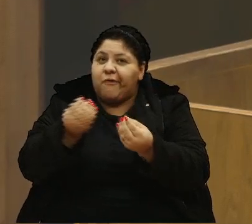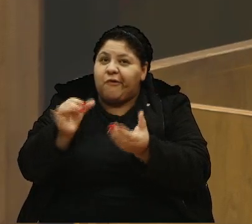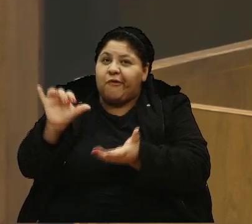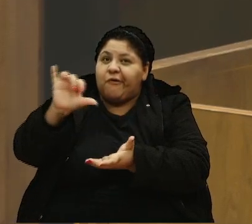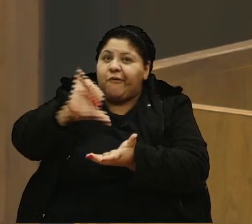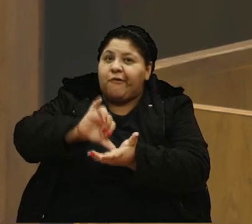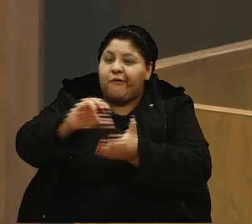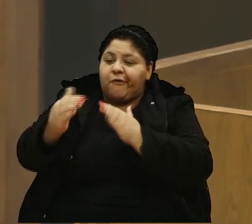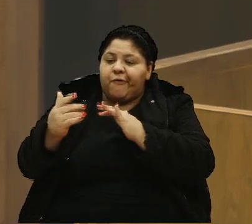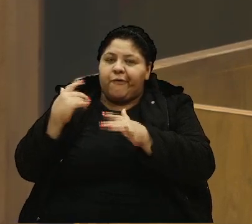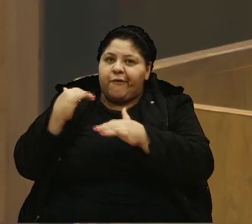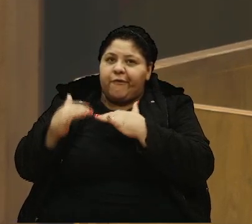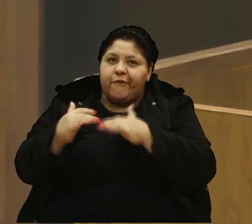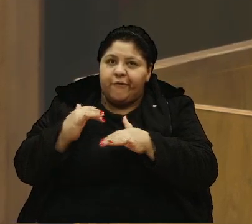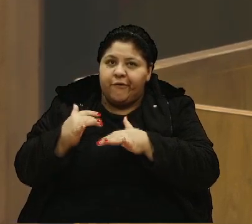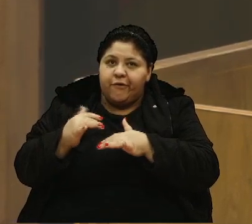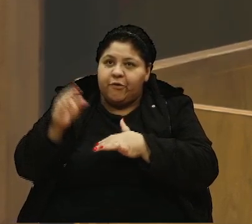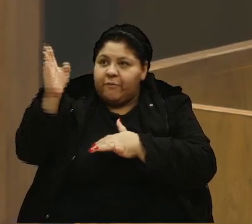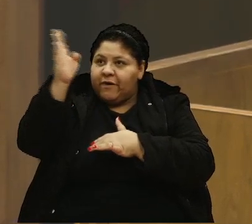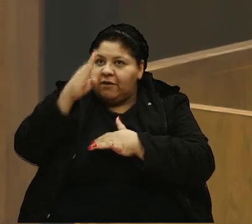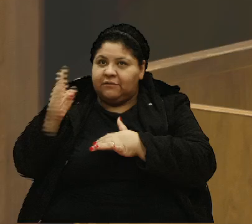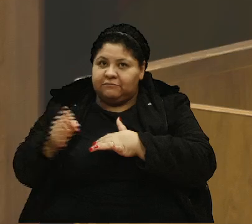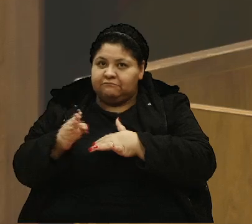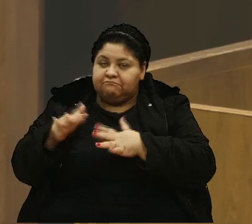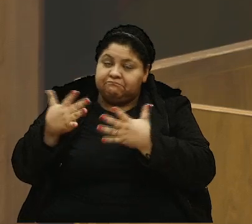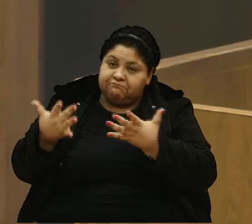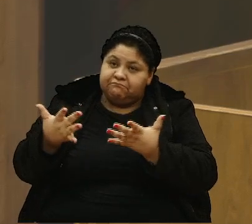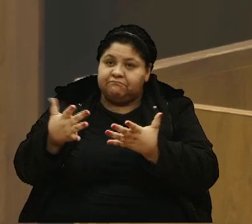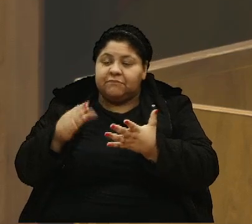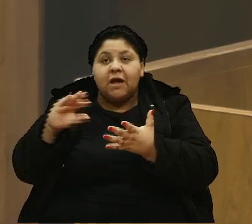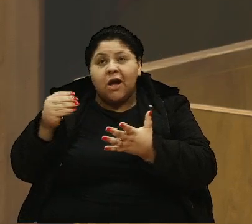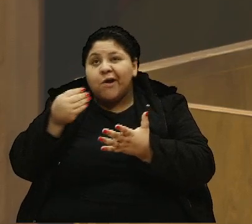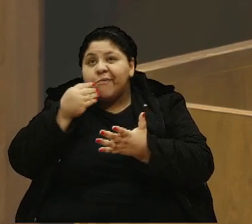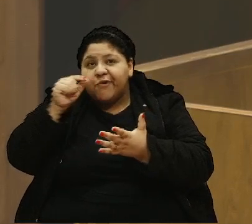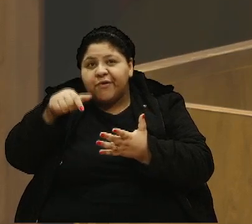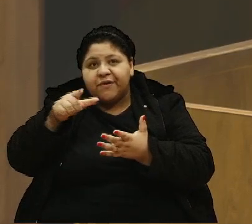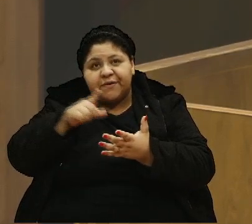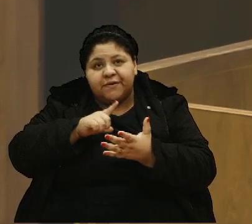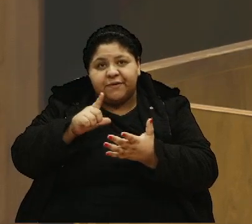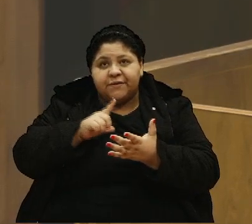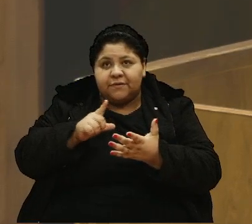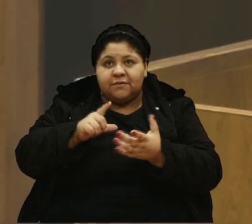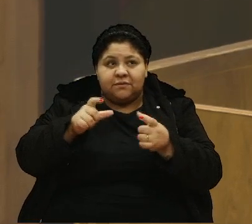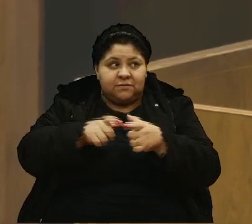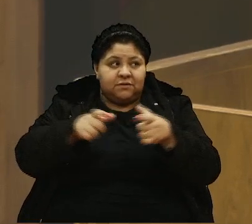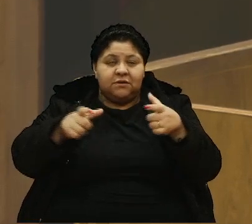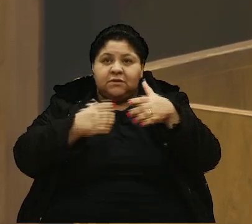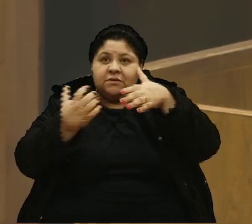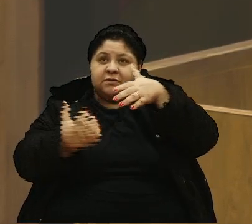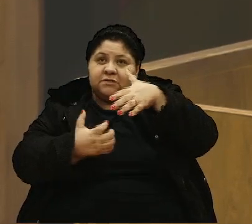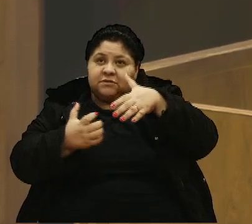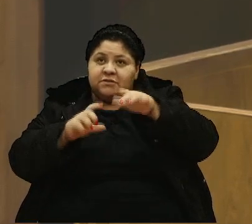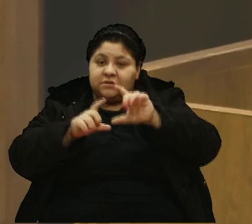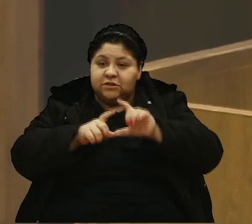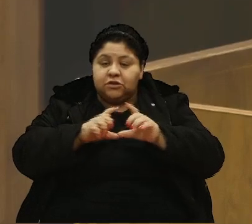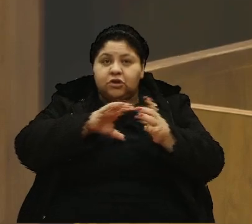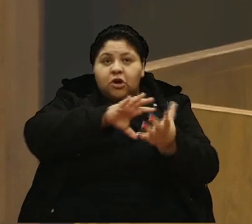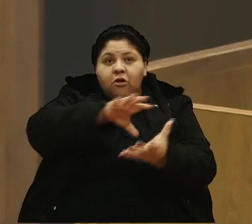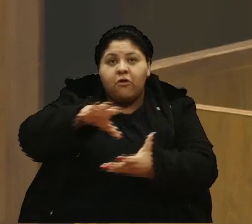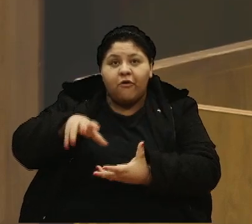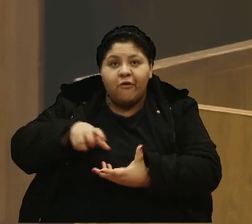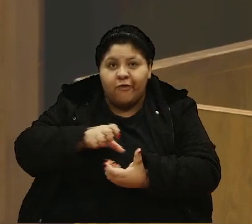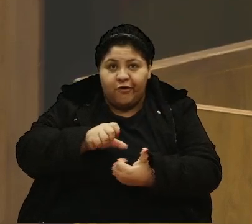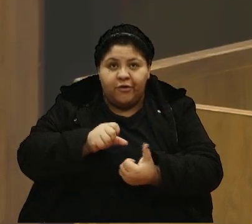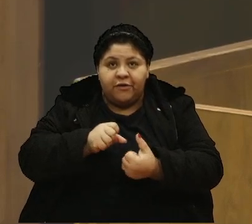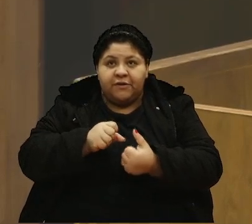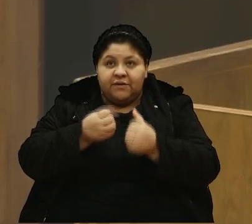de mobilidade para o Brasil, quem sabe. Aproveitando que aqui nós temos a maior empresa do mundo de produção